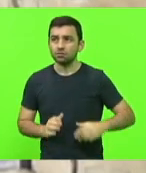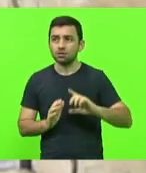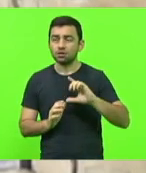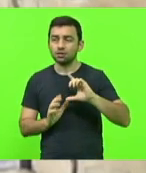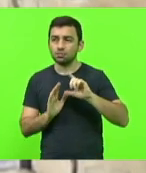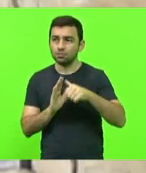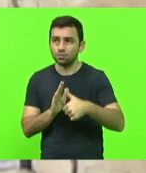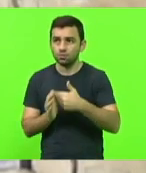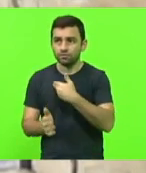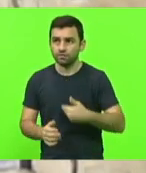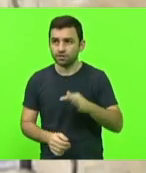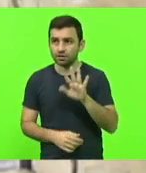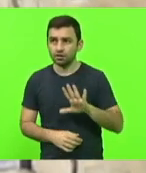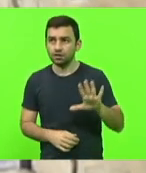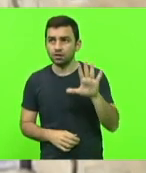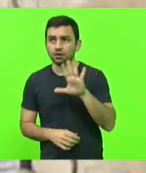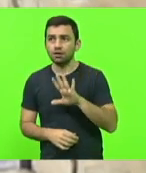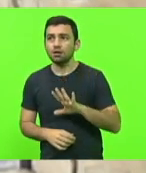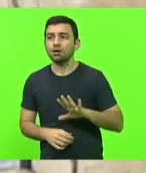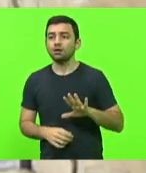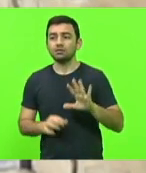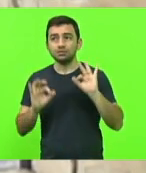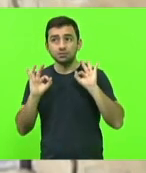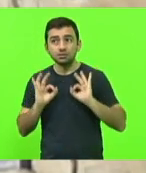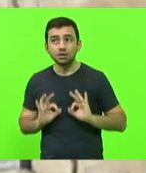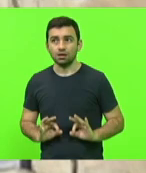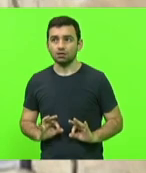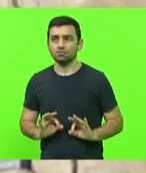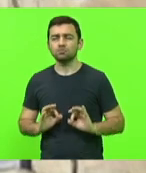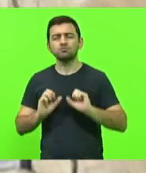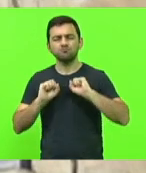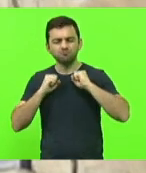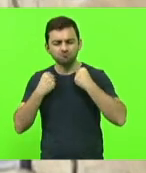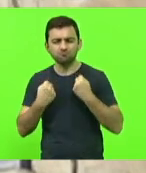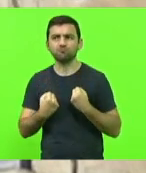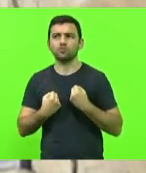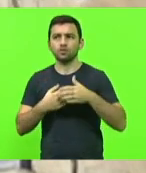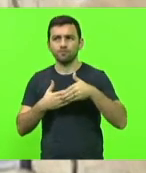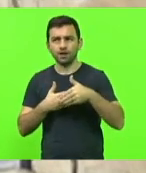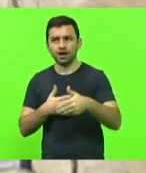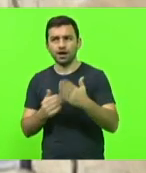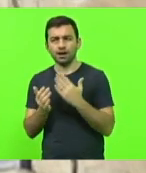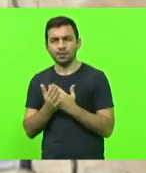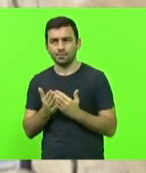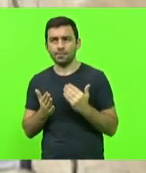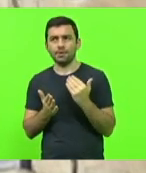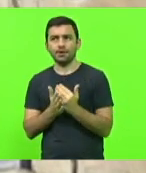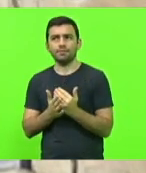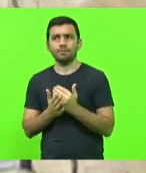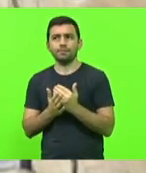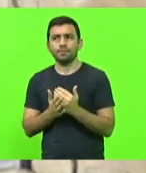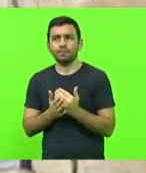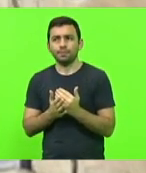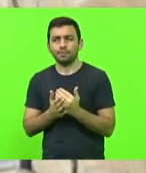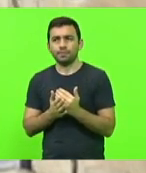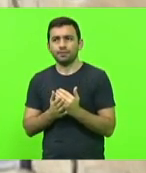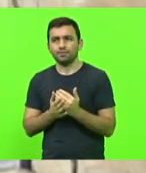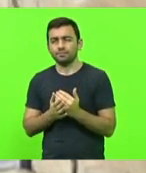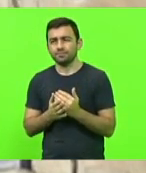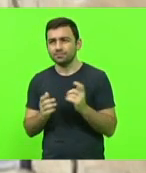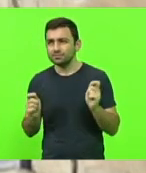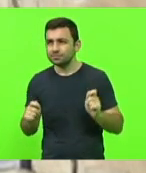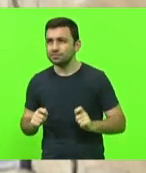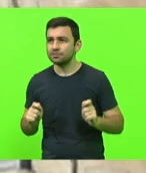federal. Tenho certeza que não faltará empenho para que a gente possa realmente corresponder. Acho que é um aporte